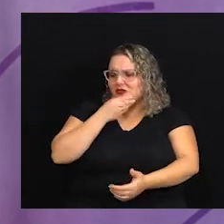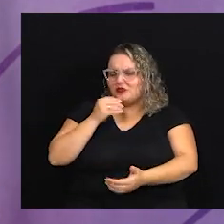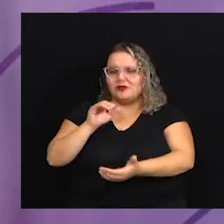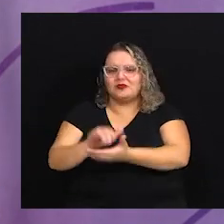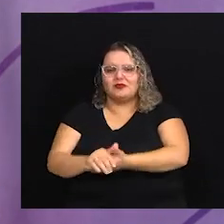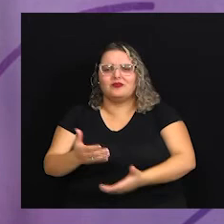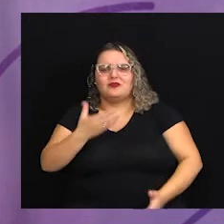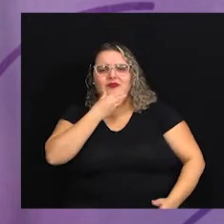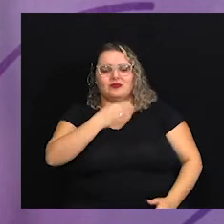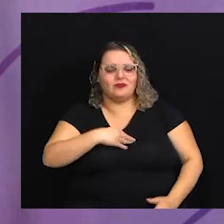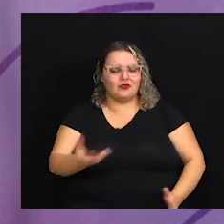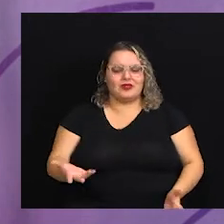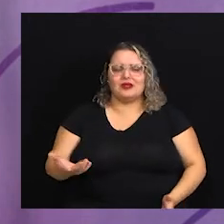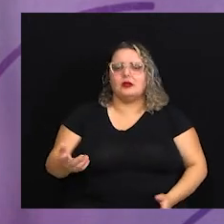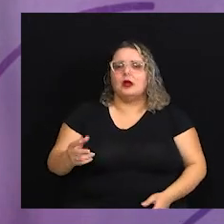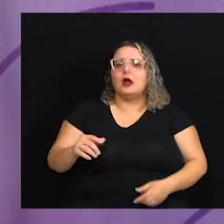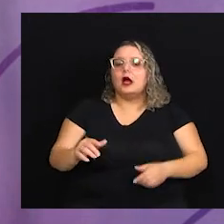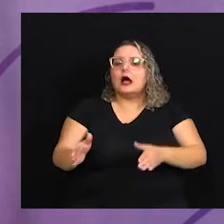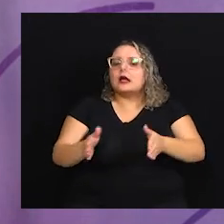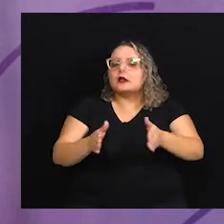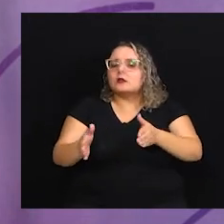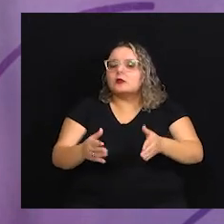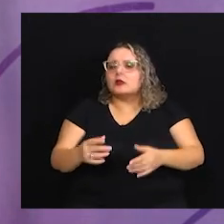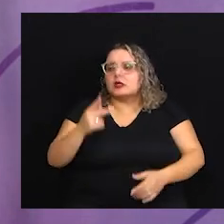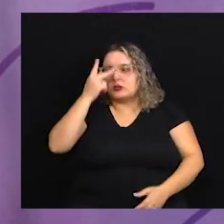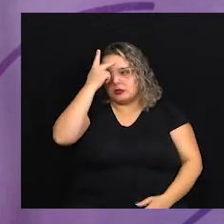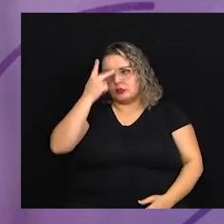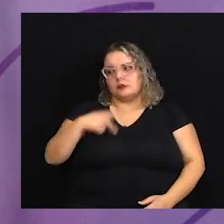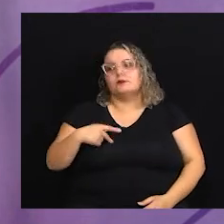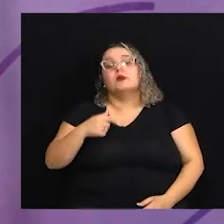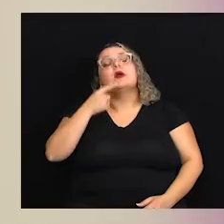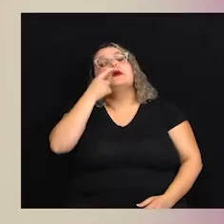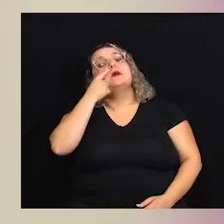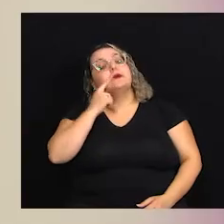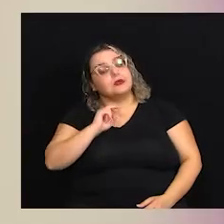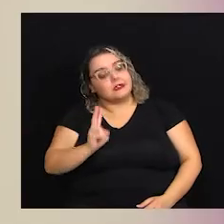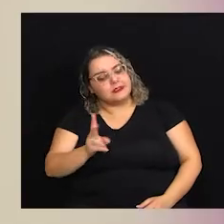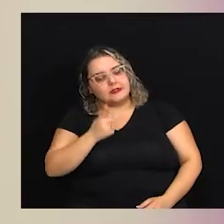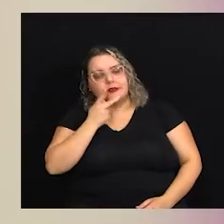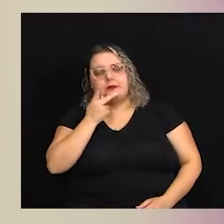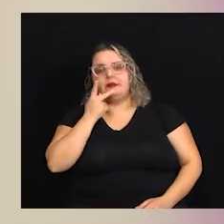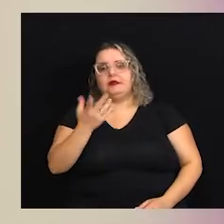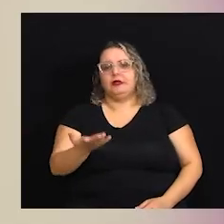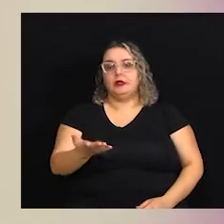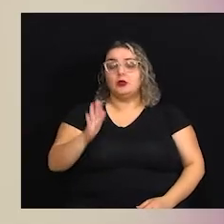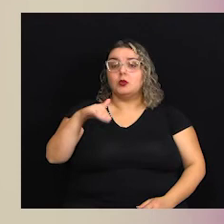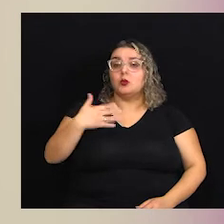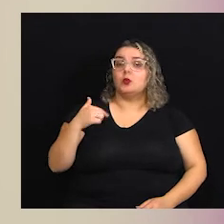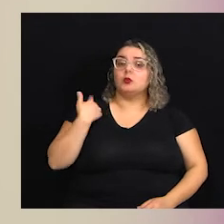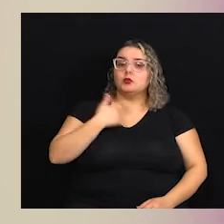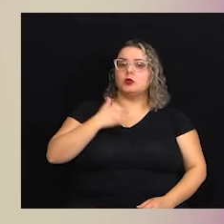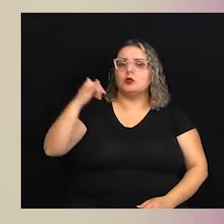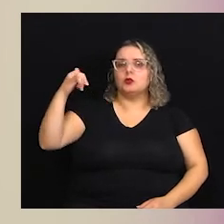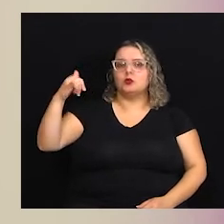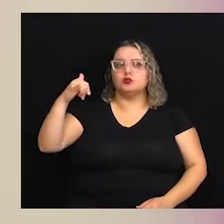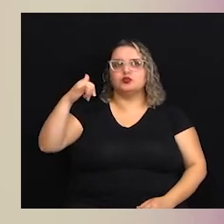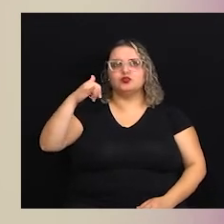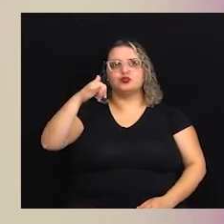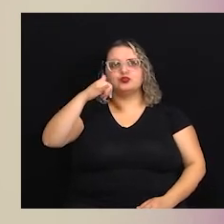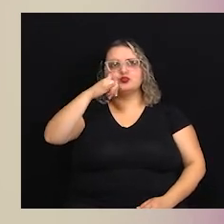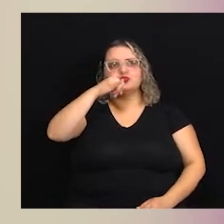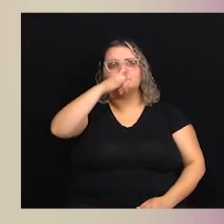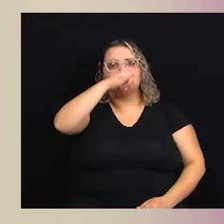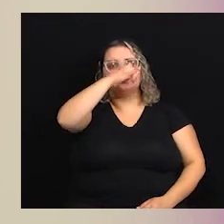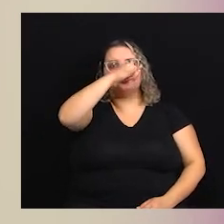filho. Tem que arrumar aquele tempinho só para ela, é necessário. E uma coisa que eu sempre falo, quando nós estamos no